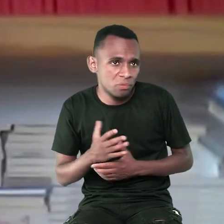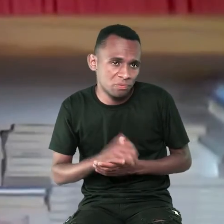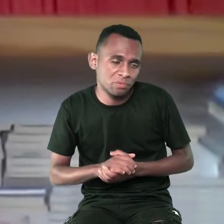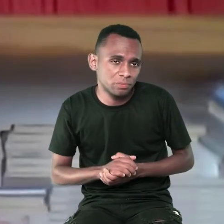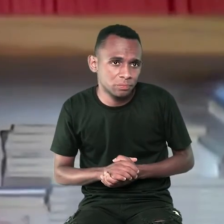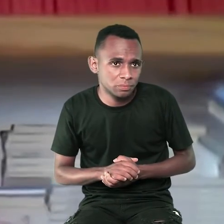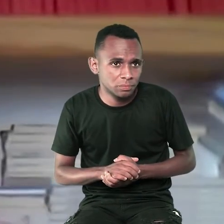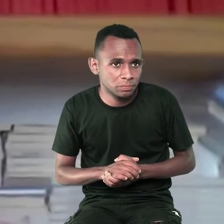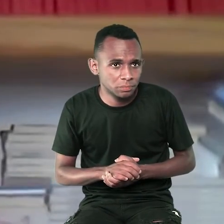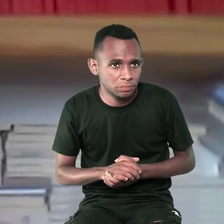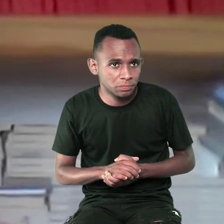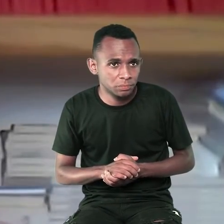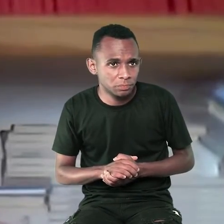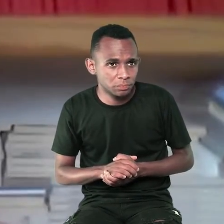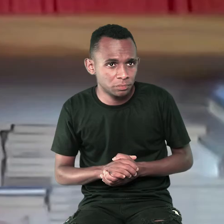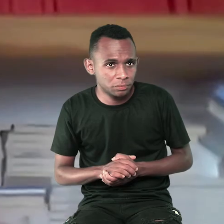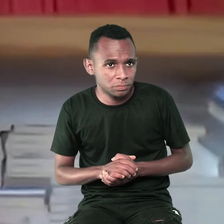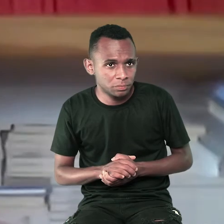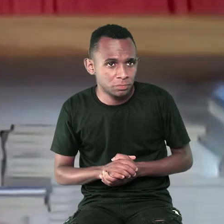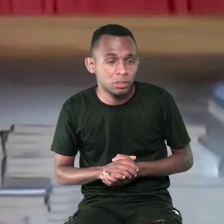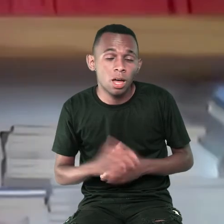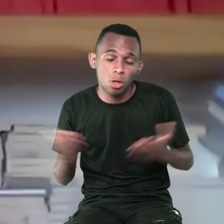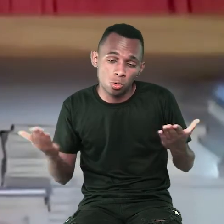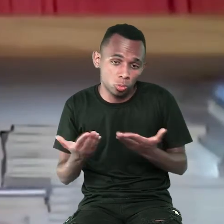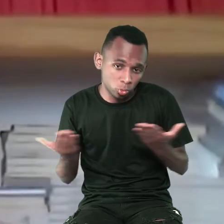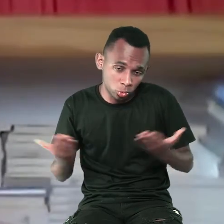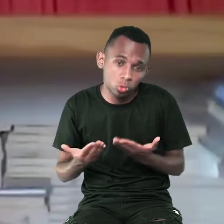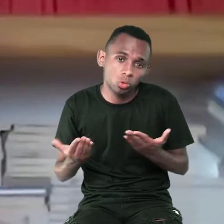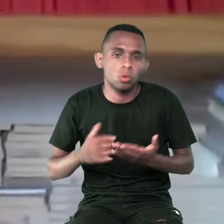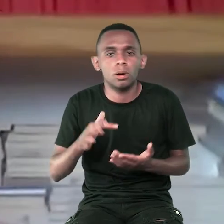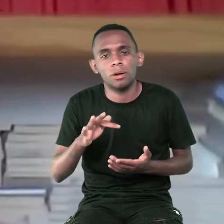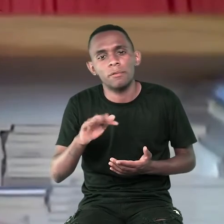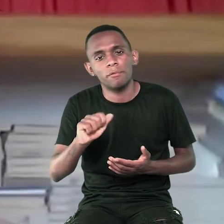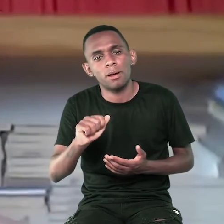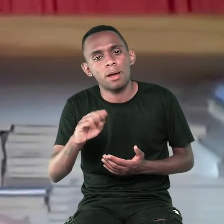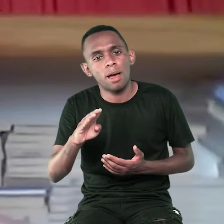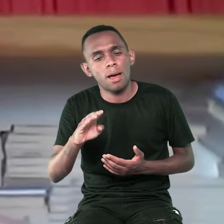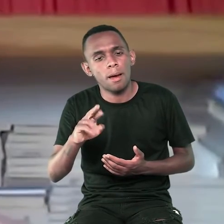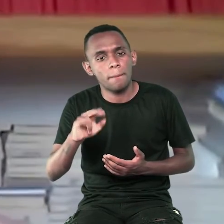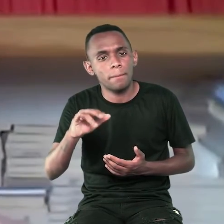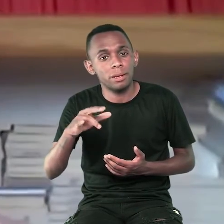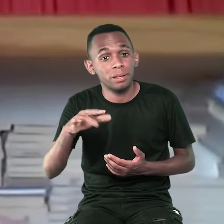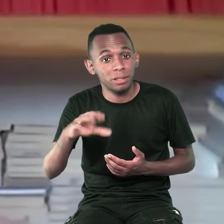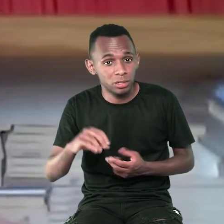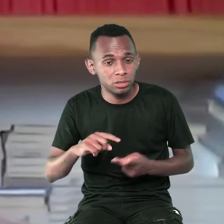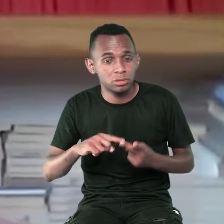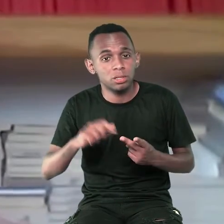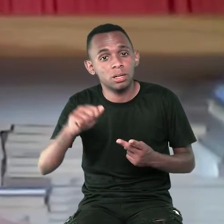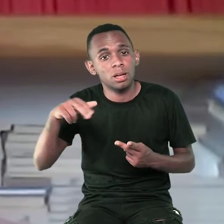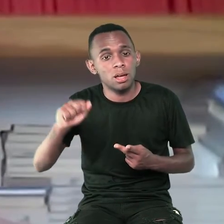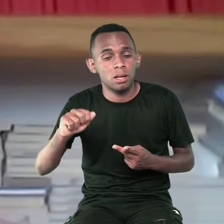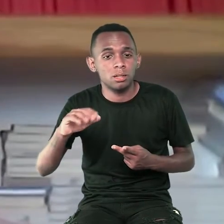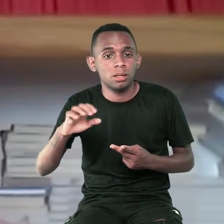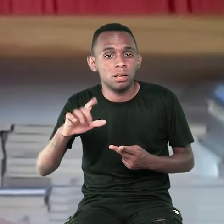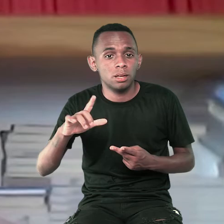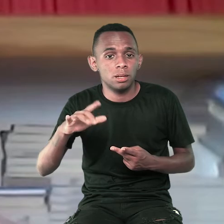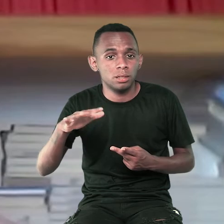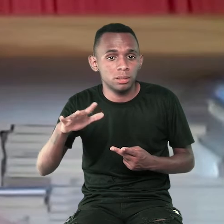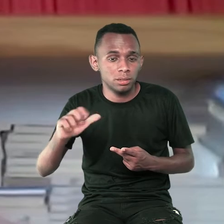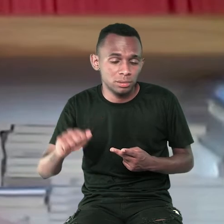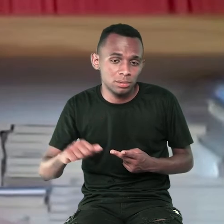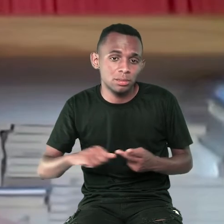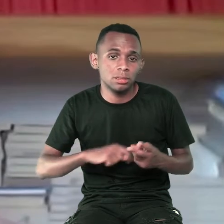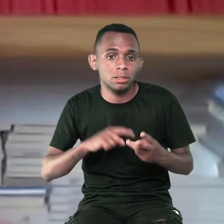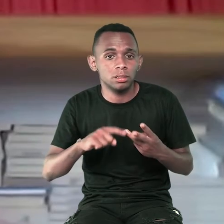Moura, até os de hoje também, como Fabrício Marques, a Ana Elisa Ribeiro,